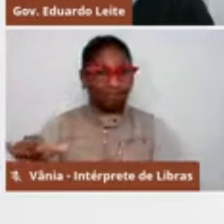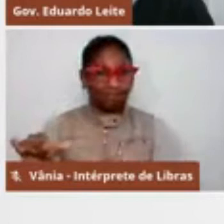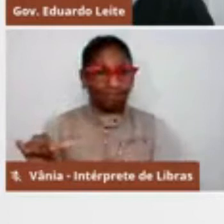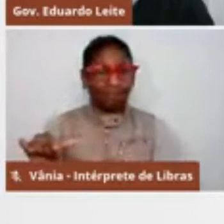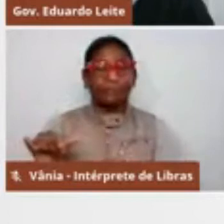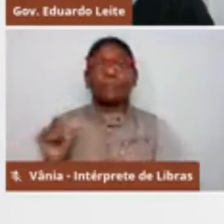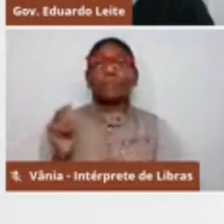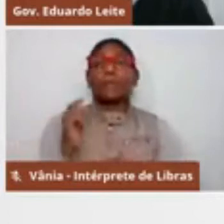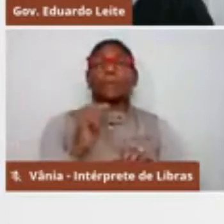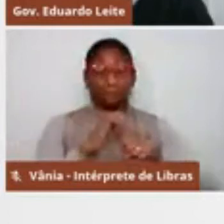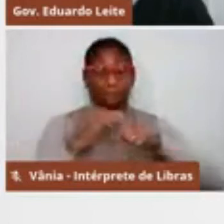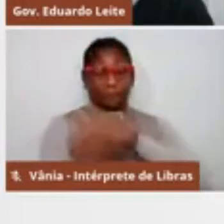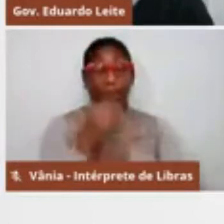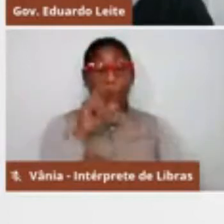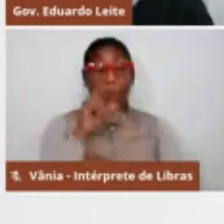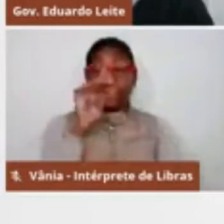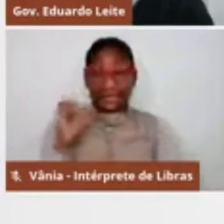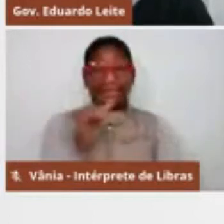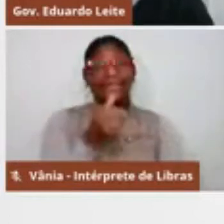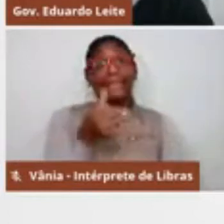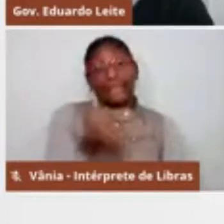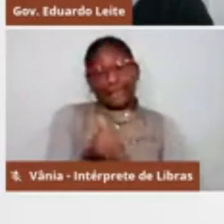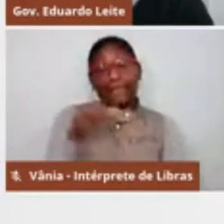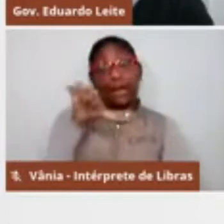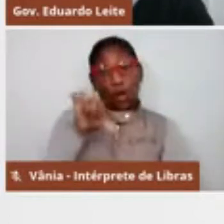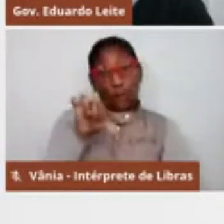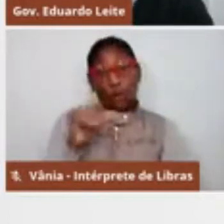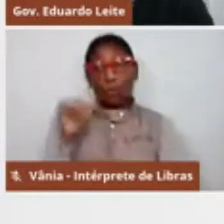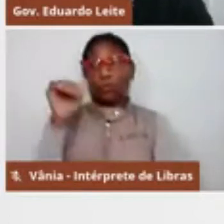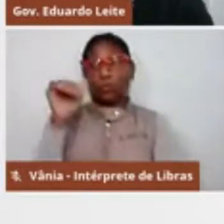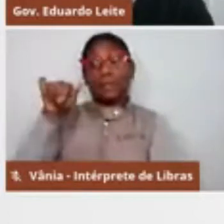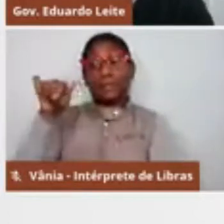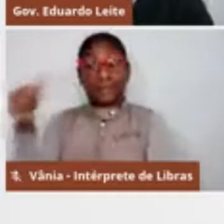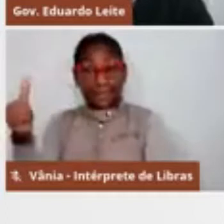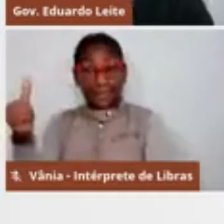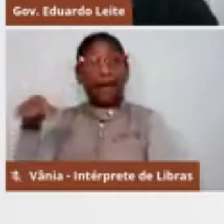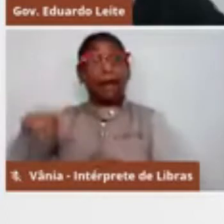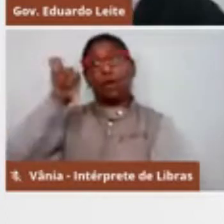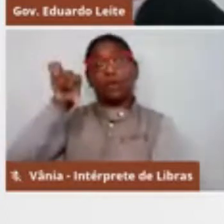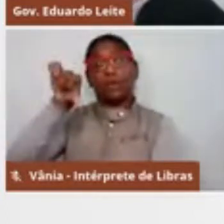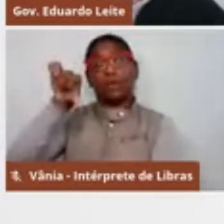Internados em leitos de UTI Covid eram 69, foi a 76 e agora foram 92